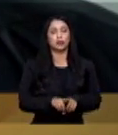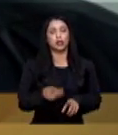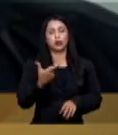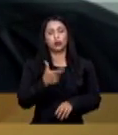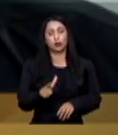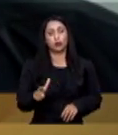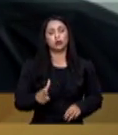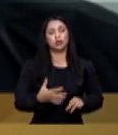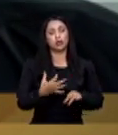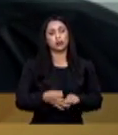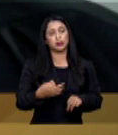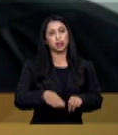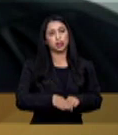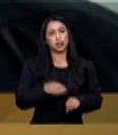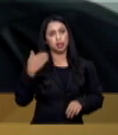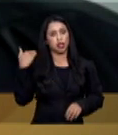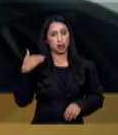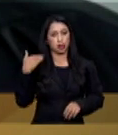Carmen Lúcia.